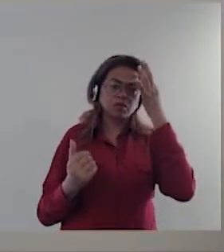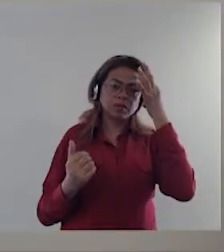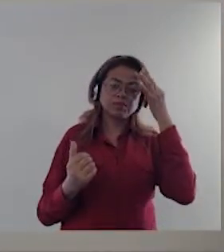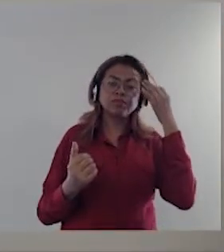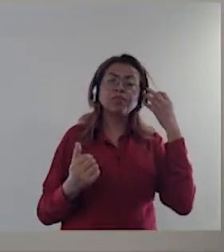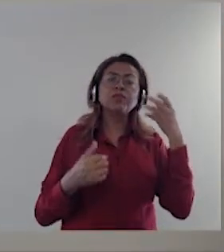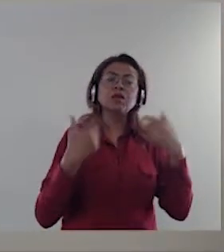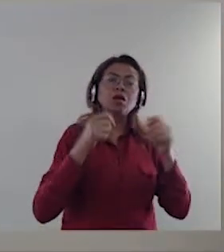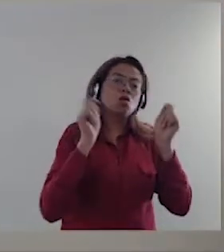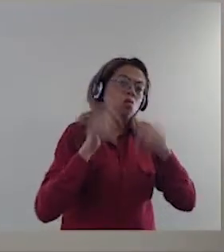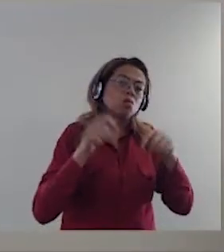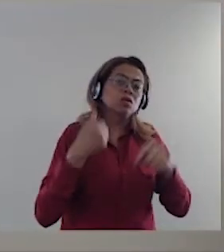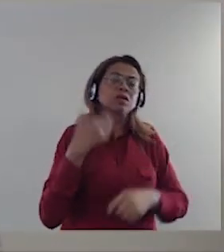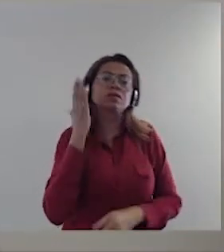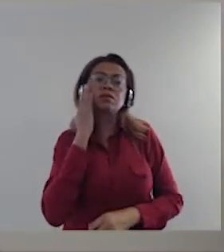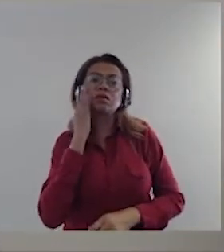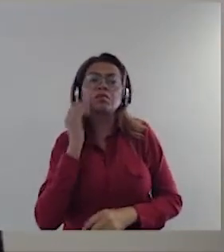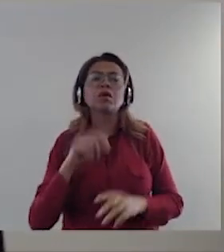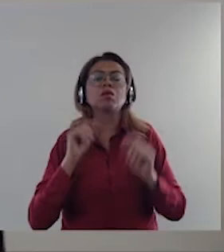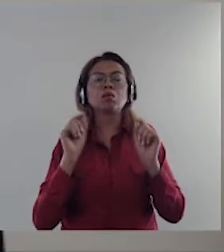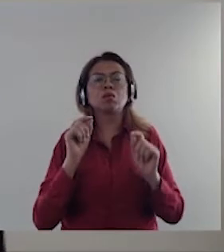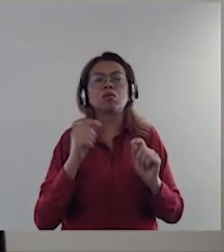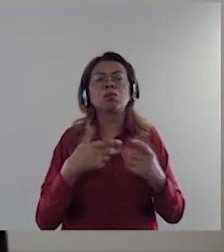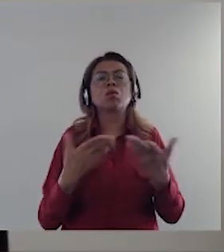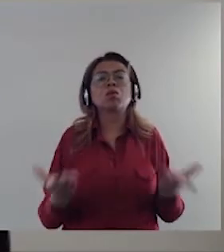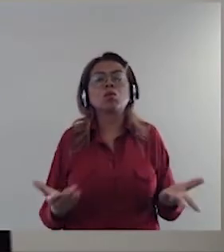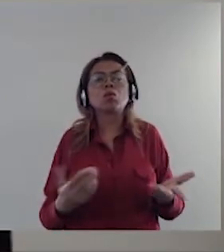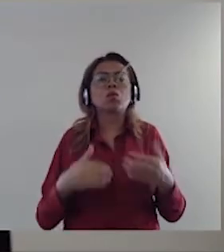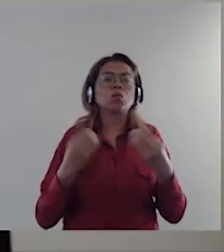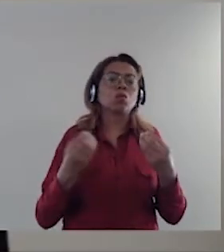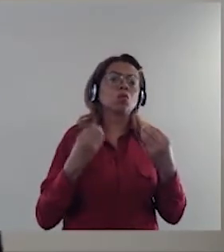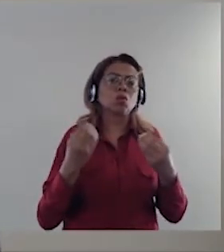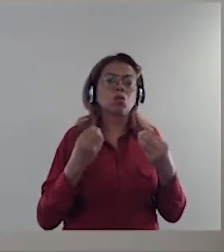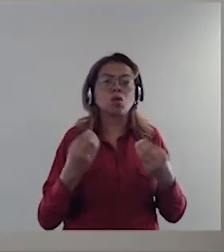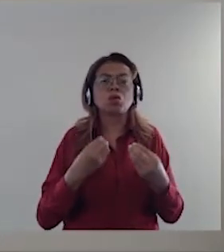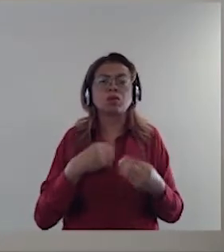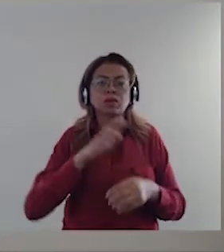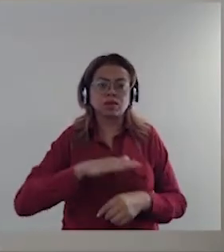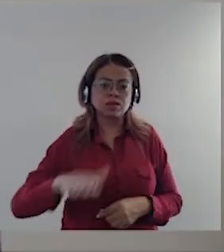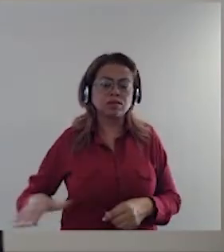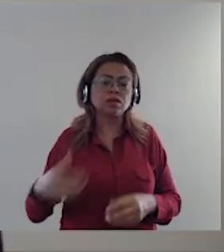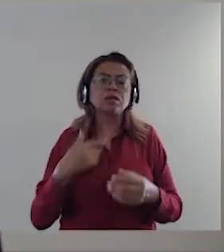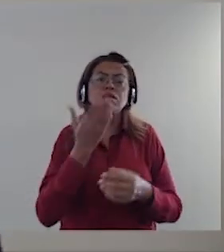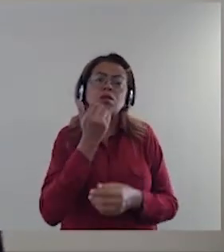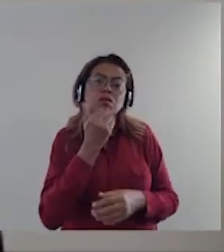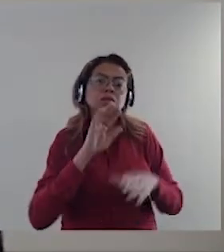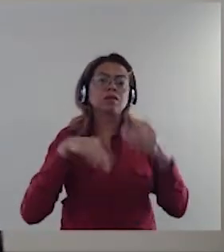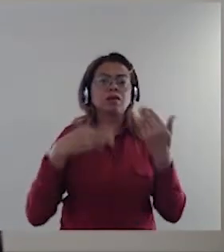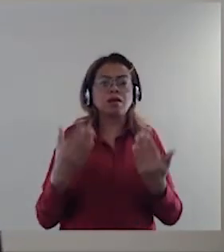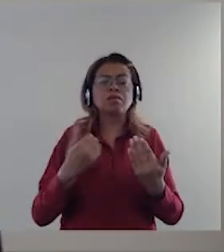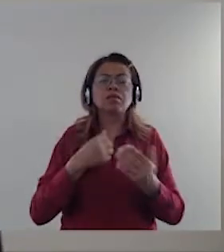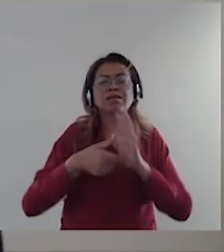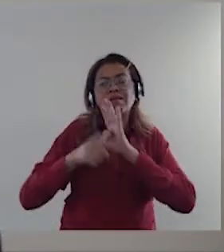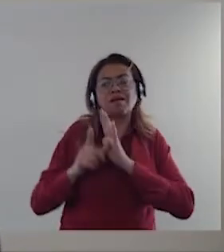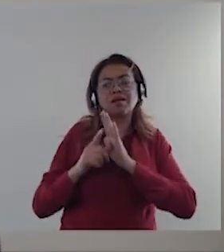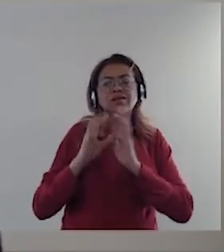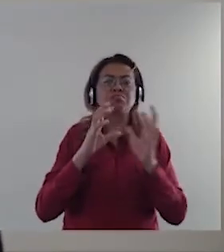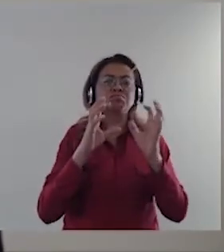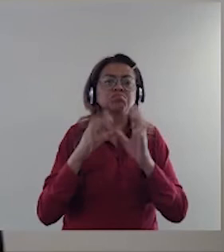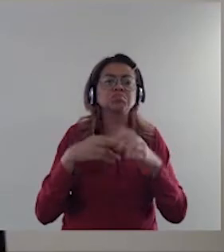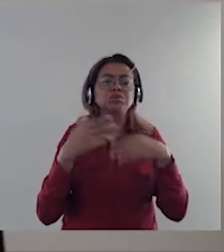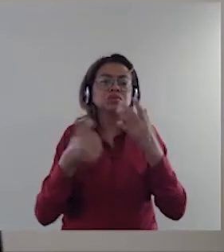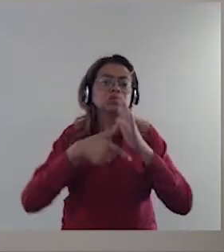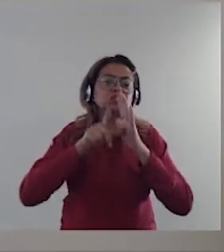é a possibilidade de se saber, por exemplo, como é que as crianças estão sendo alimentadas, aquela velha discussão que a gente sabe que nós